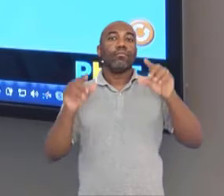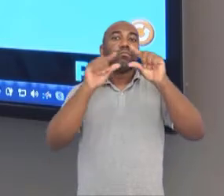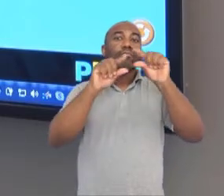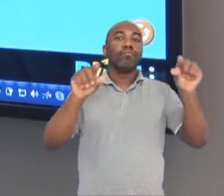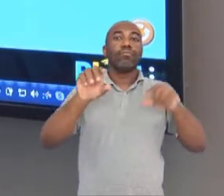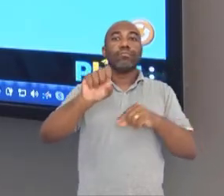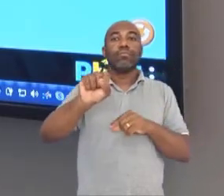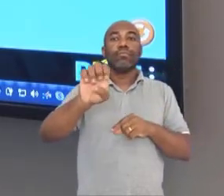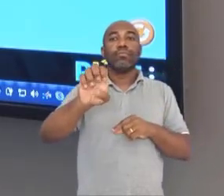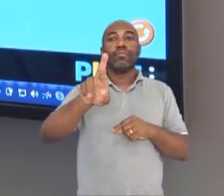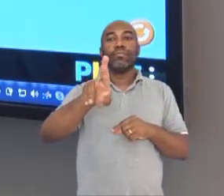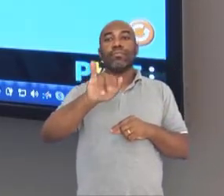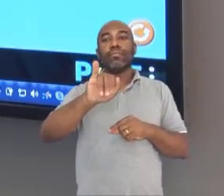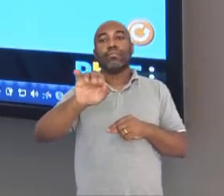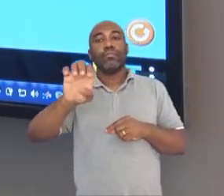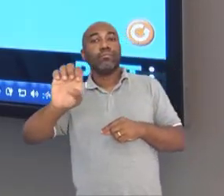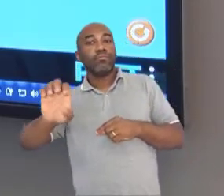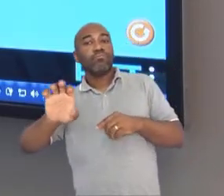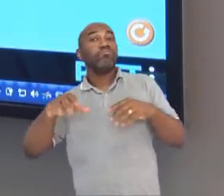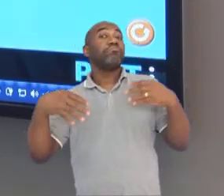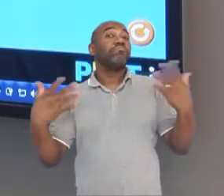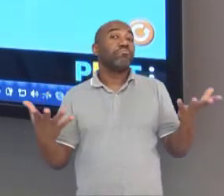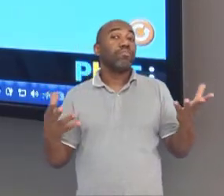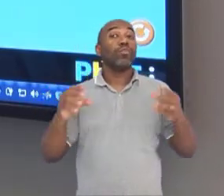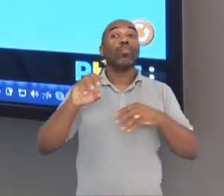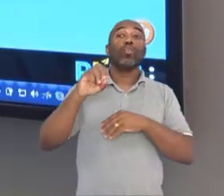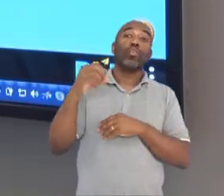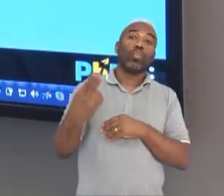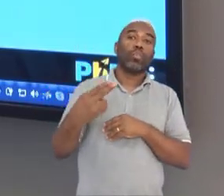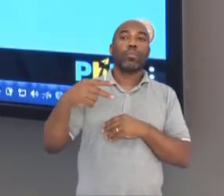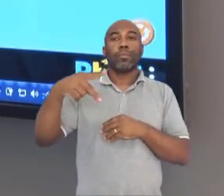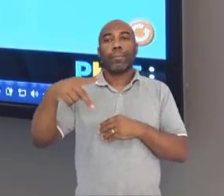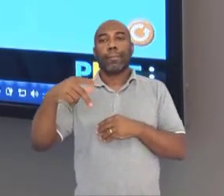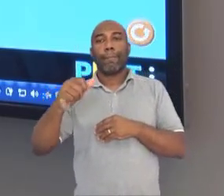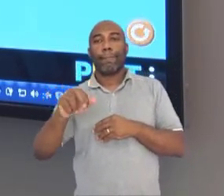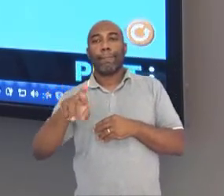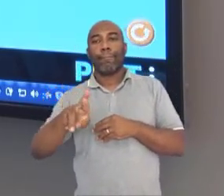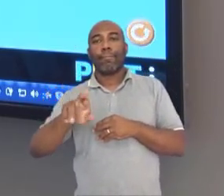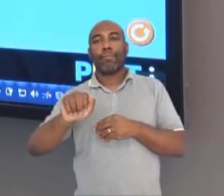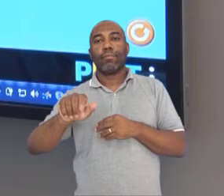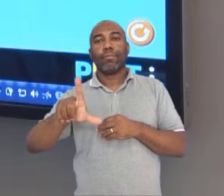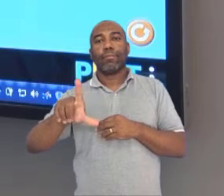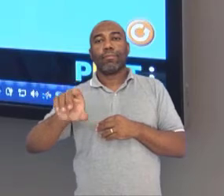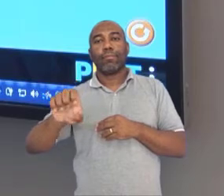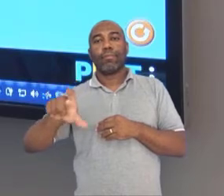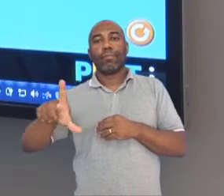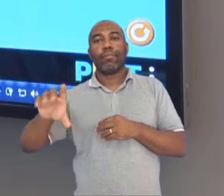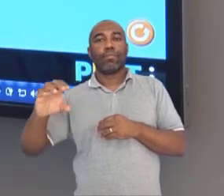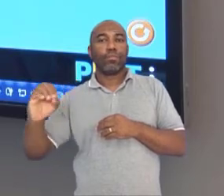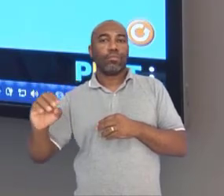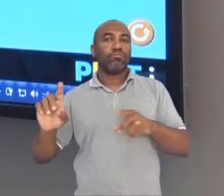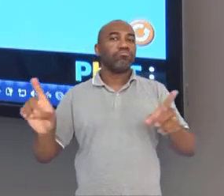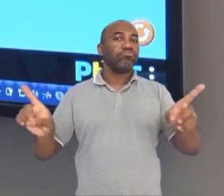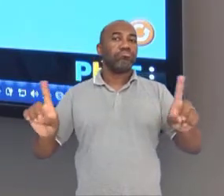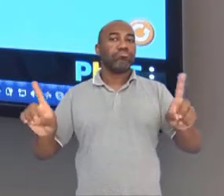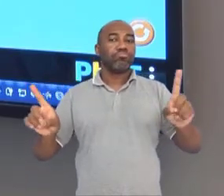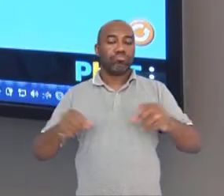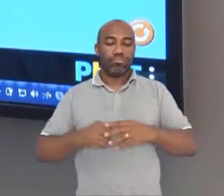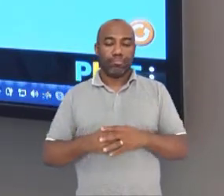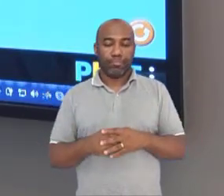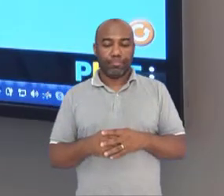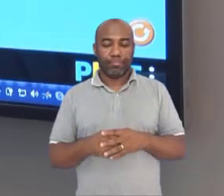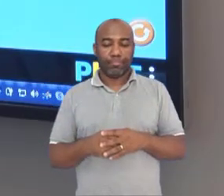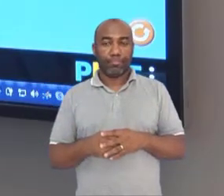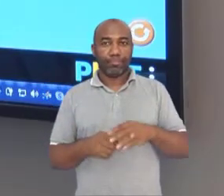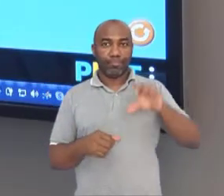paralelo? Veja bem, 3 geradores associados de que jeito? Aí você vai